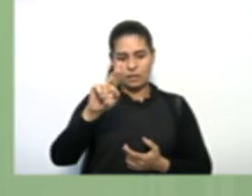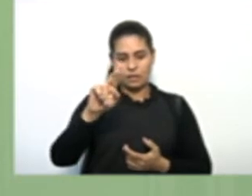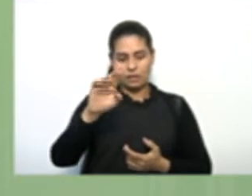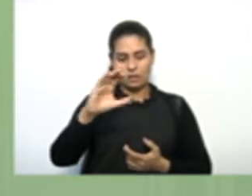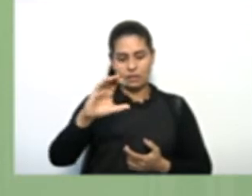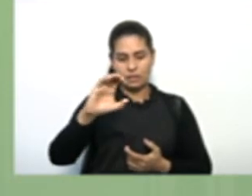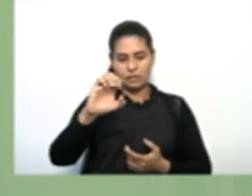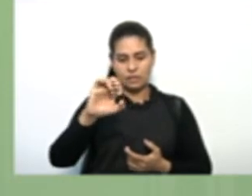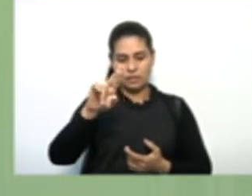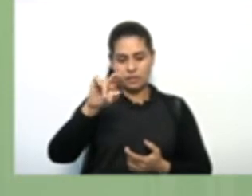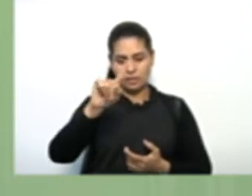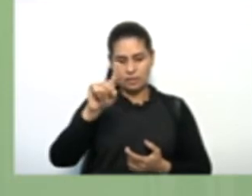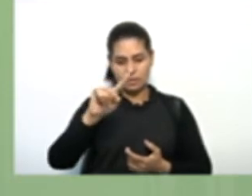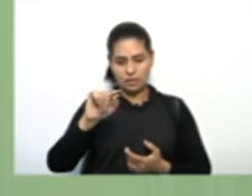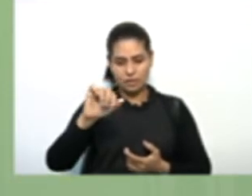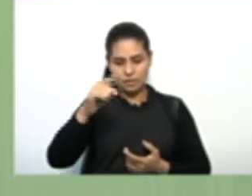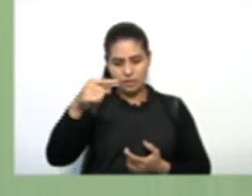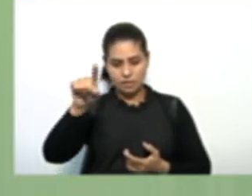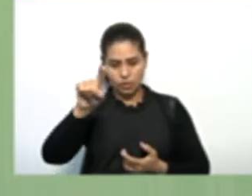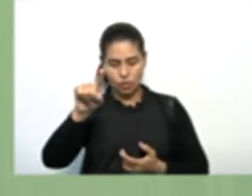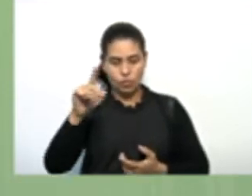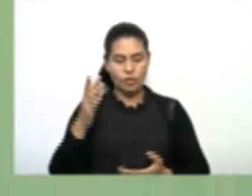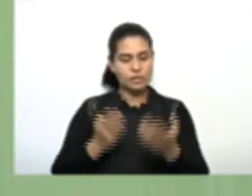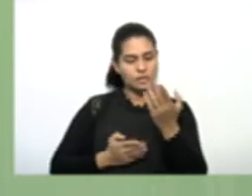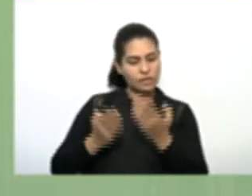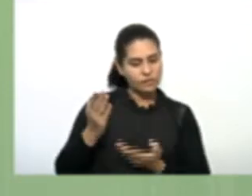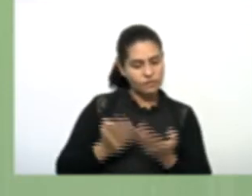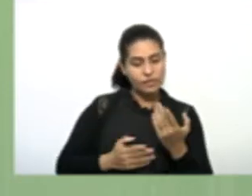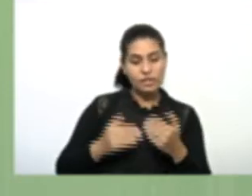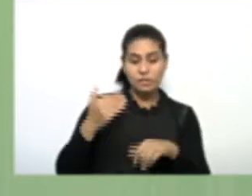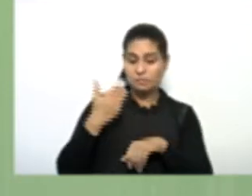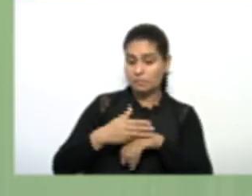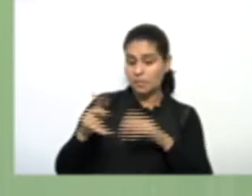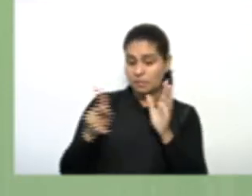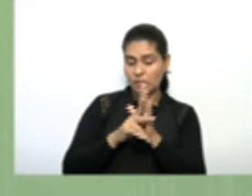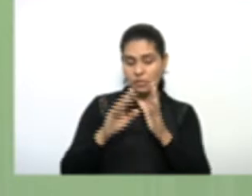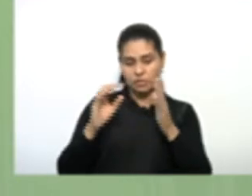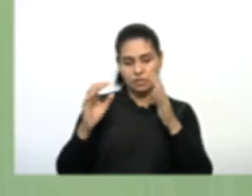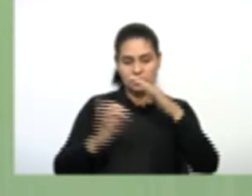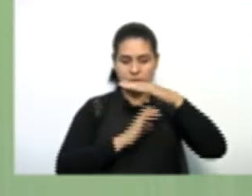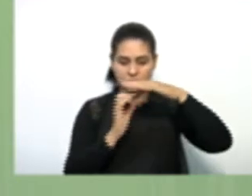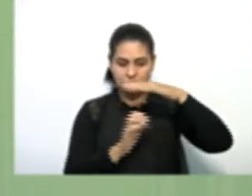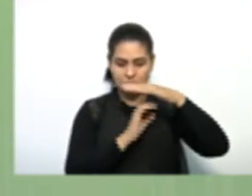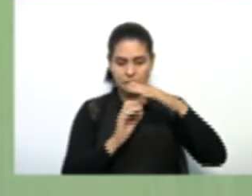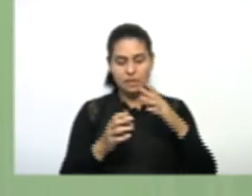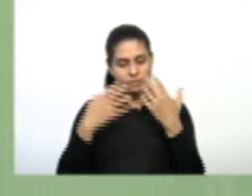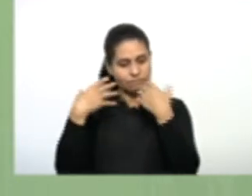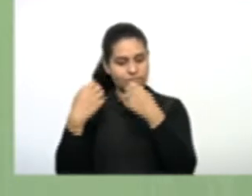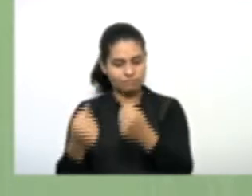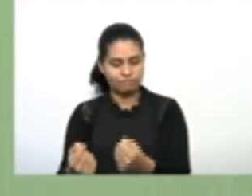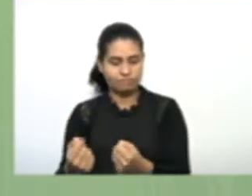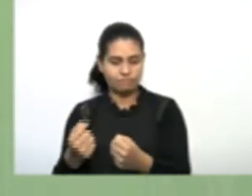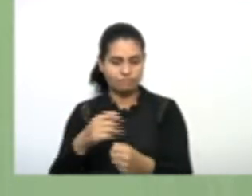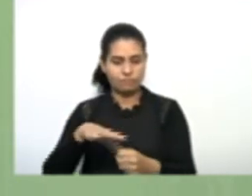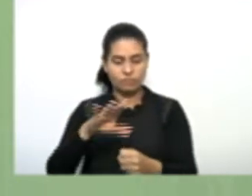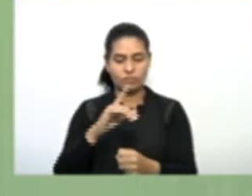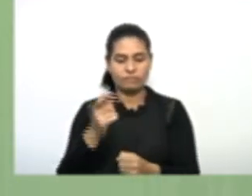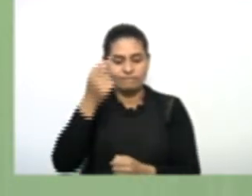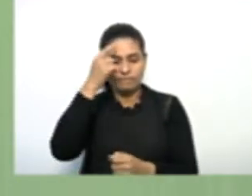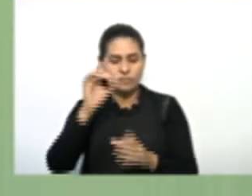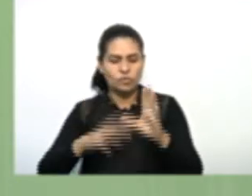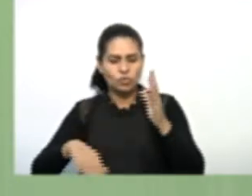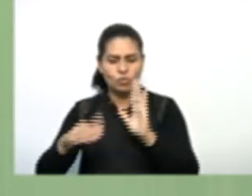da terceirização. A terceirização constitui-se uma prática empresarial que permite às empresas concentrarem